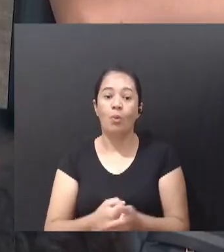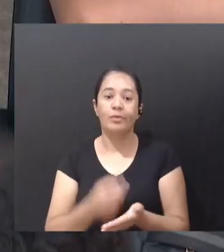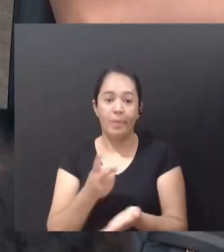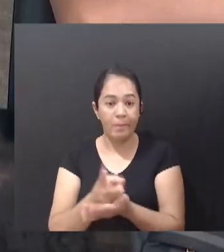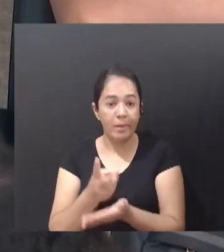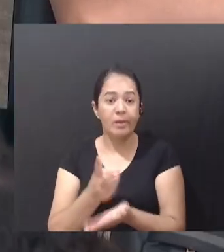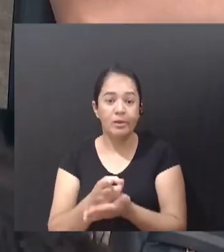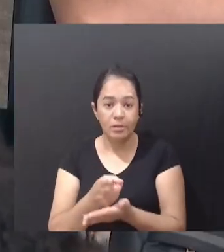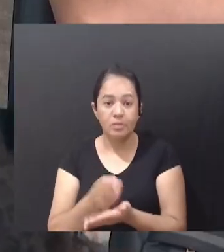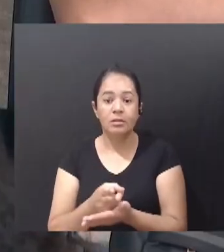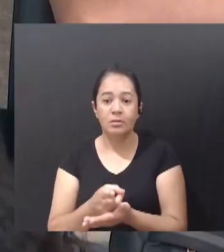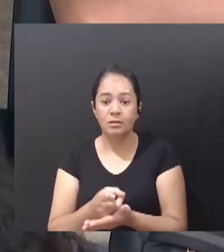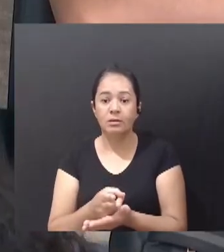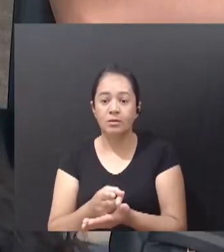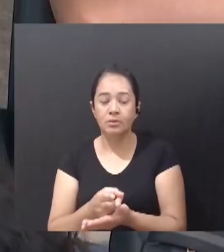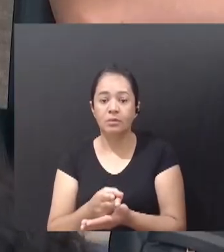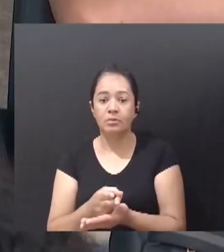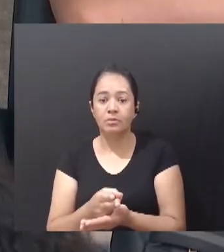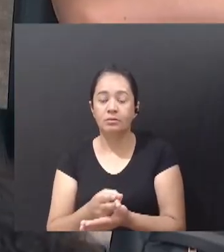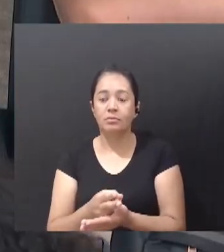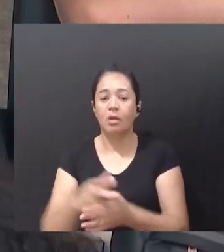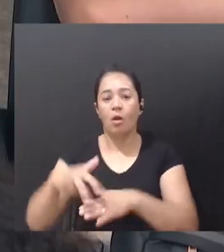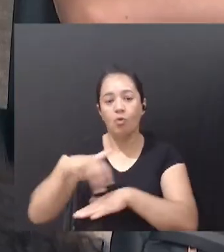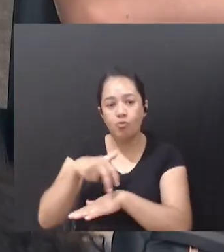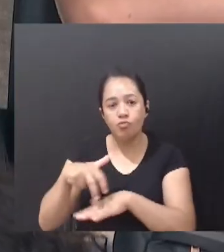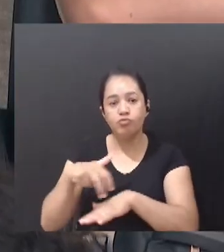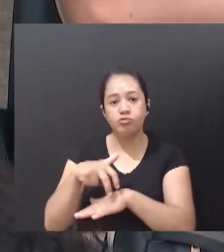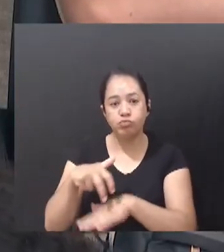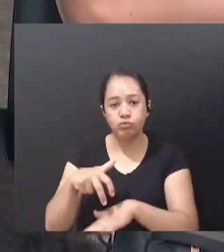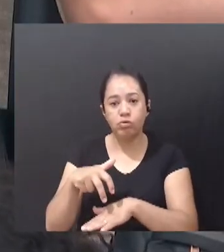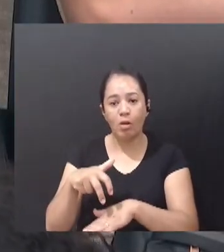que o hip hop, ele, apesar